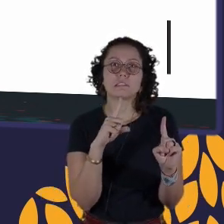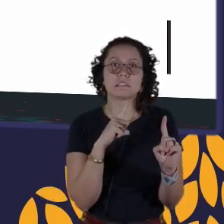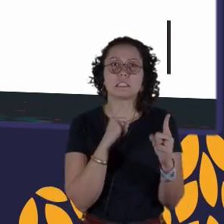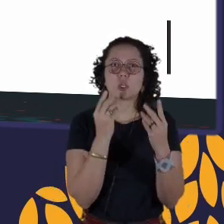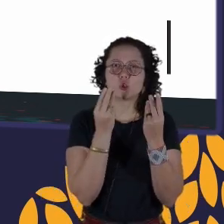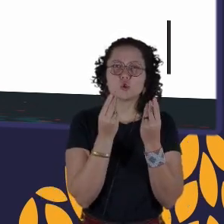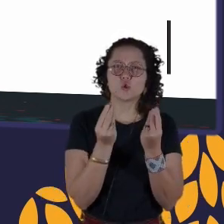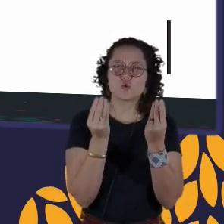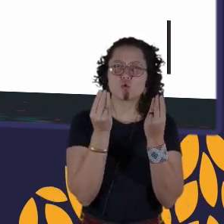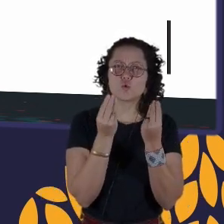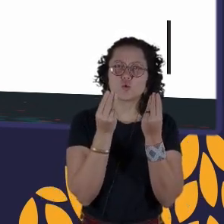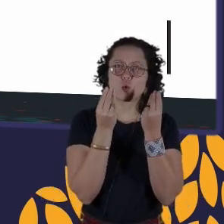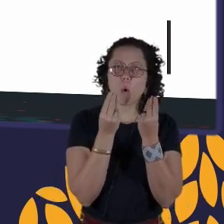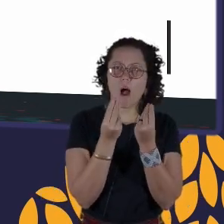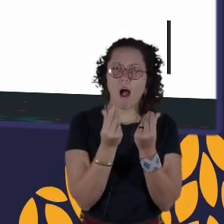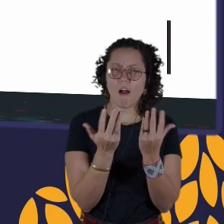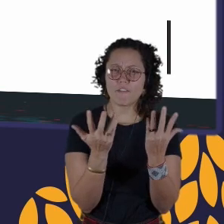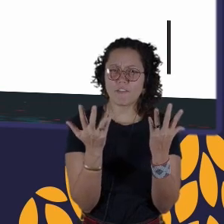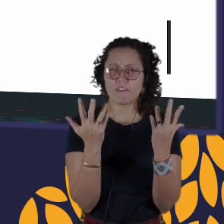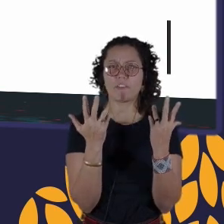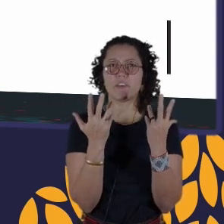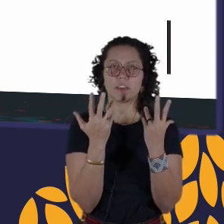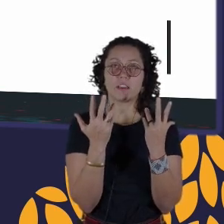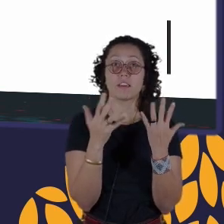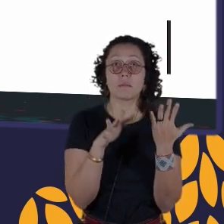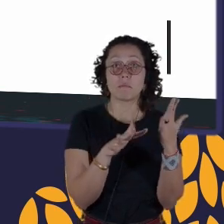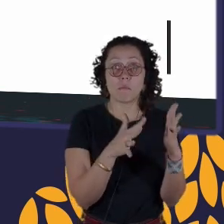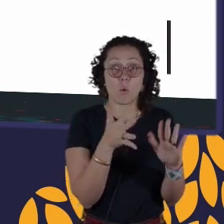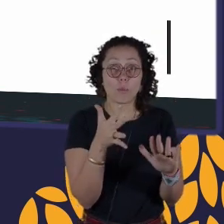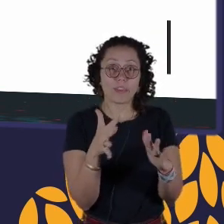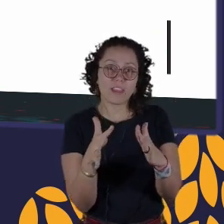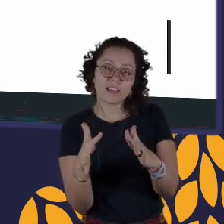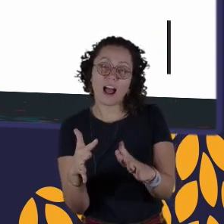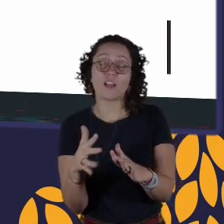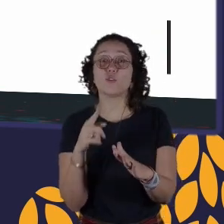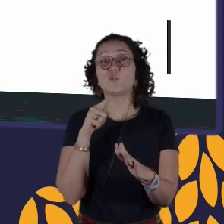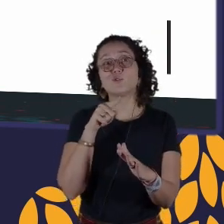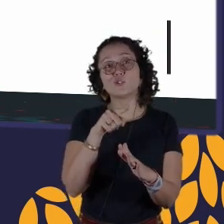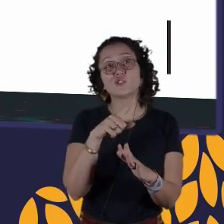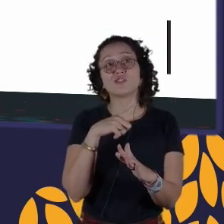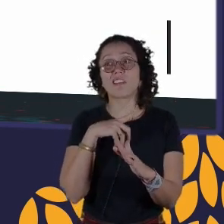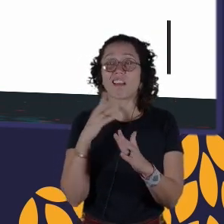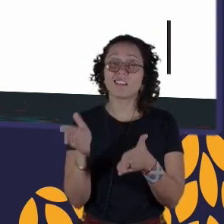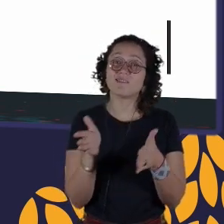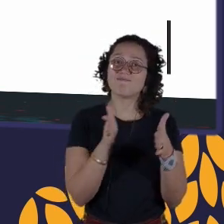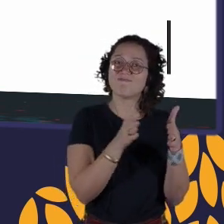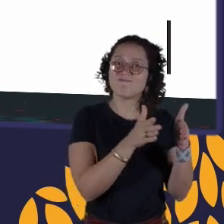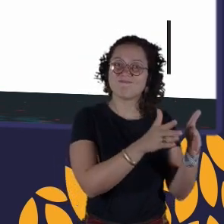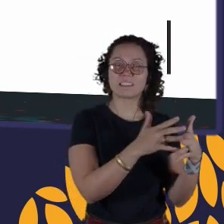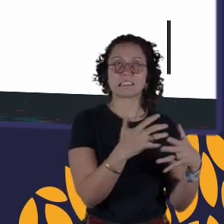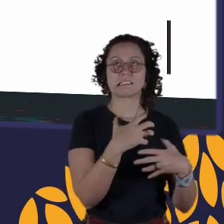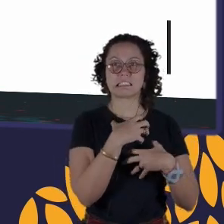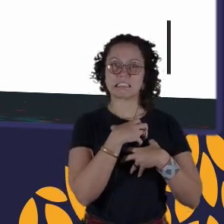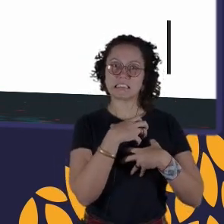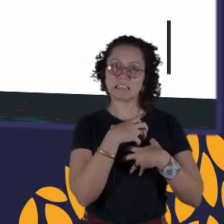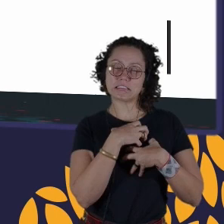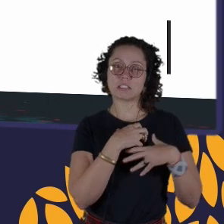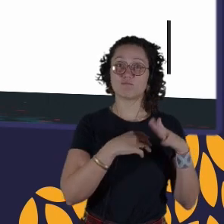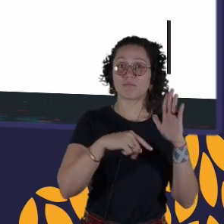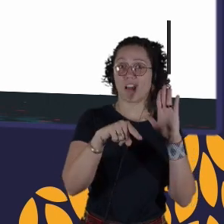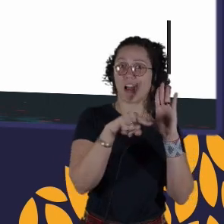muito suaves, moderados efeitos adversos. Por quê? Porque o